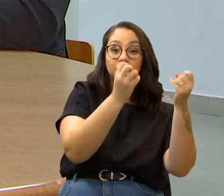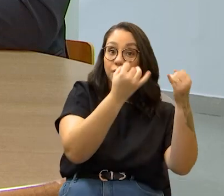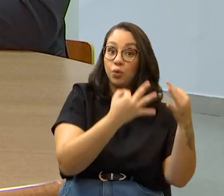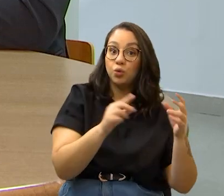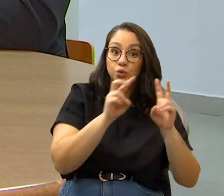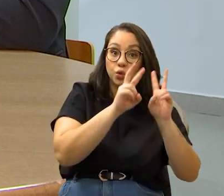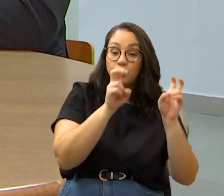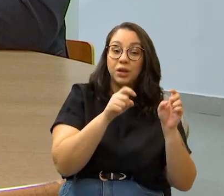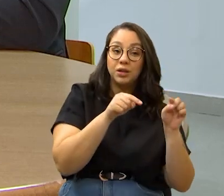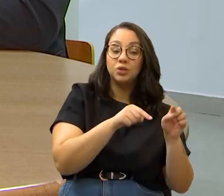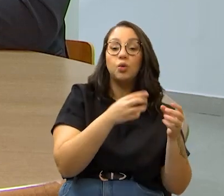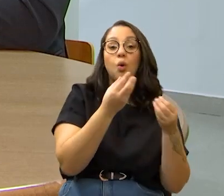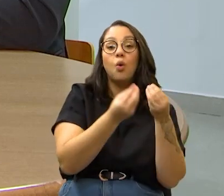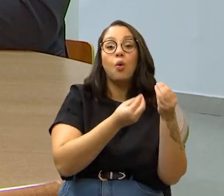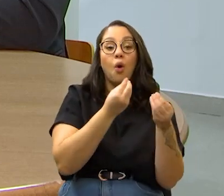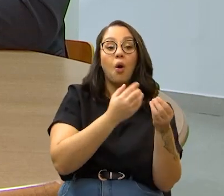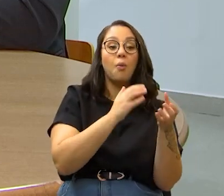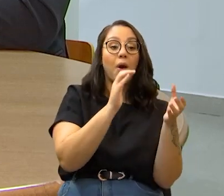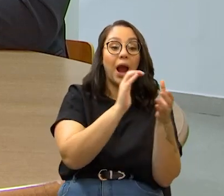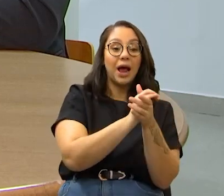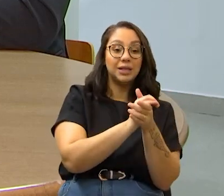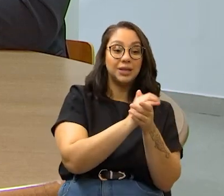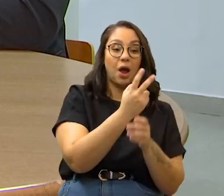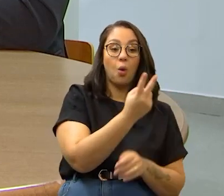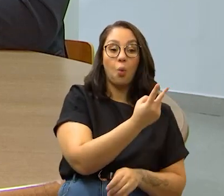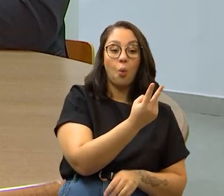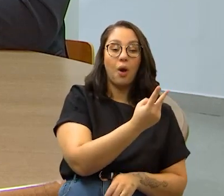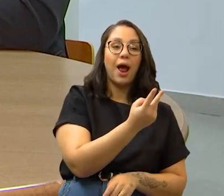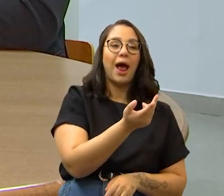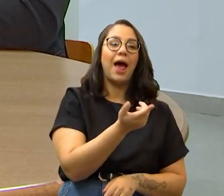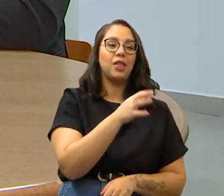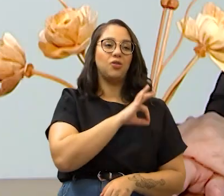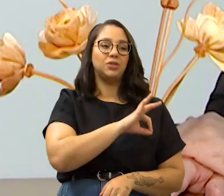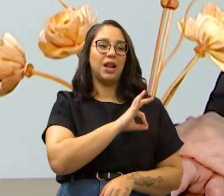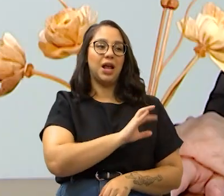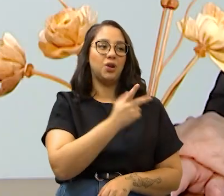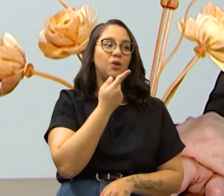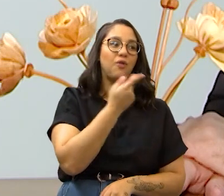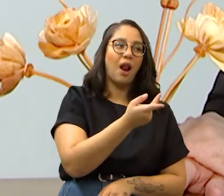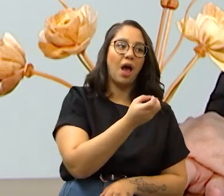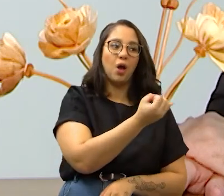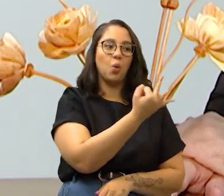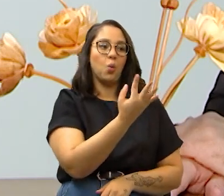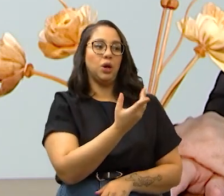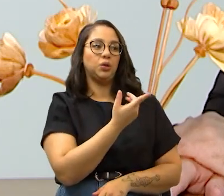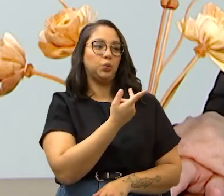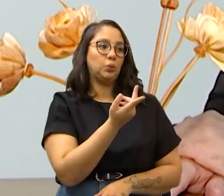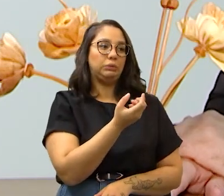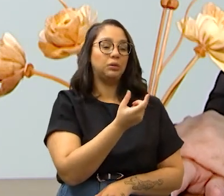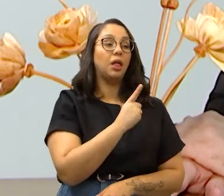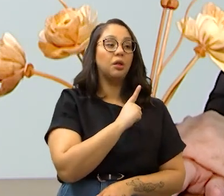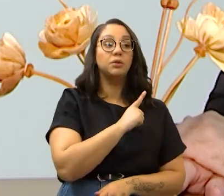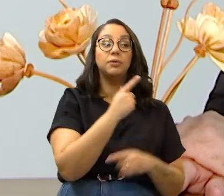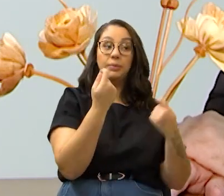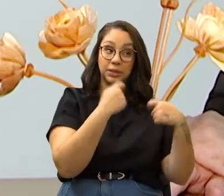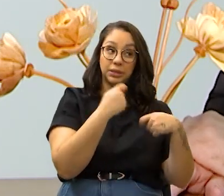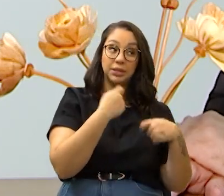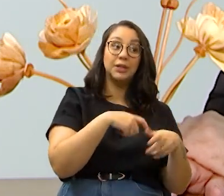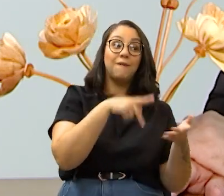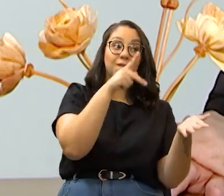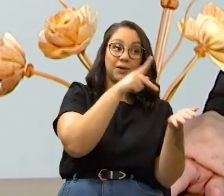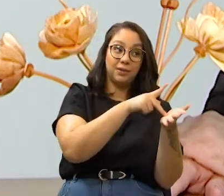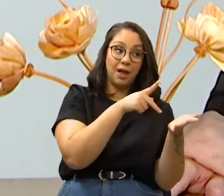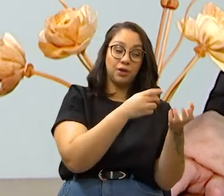como o casal no Brasil tem essa coisa de não falar o salário, de não falar quanto ganha. Então tem que ser bem sincero